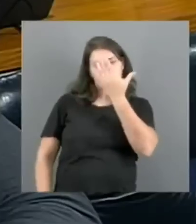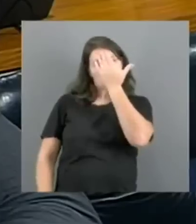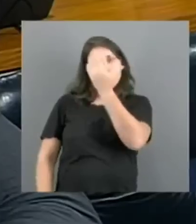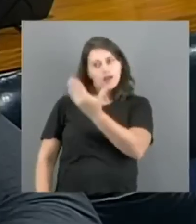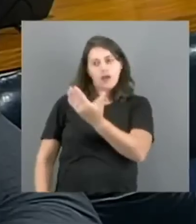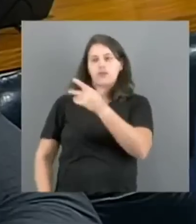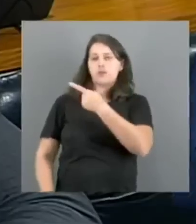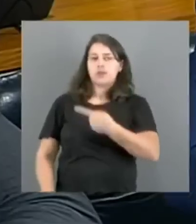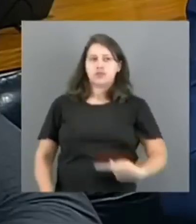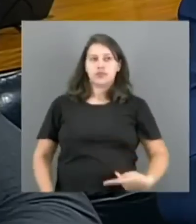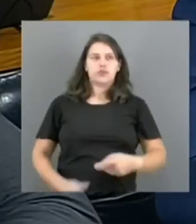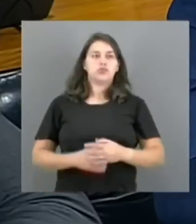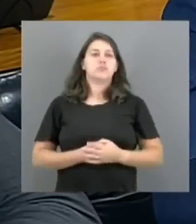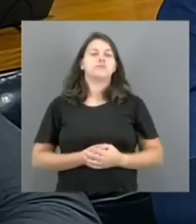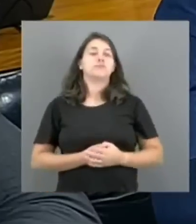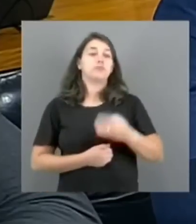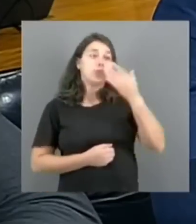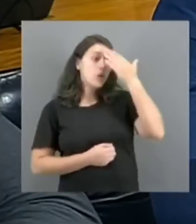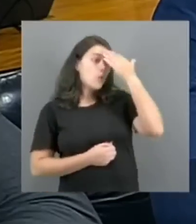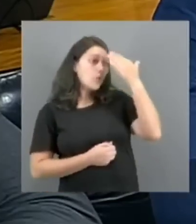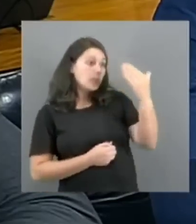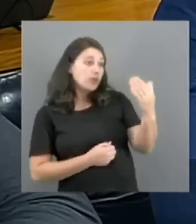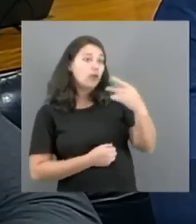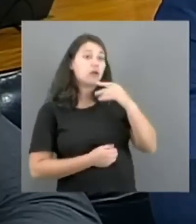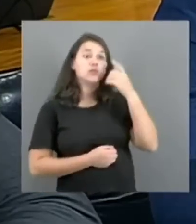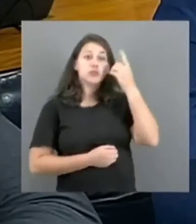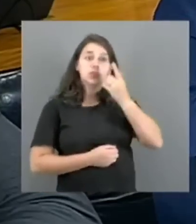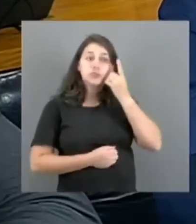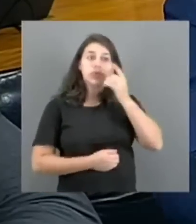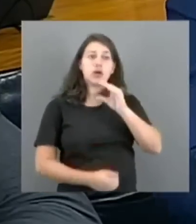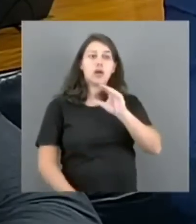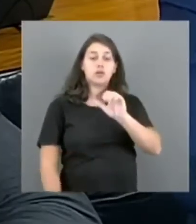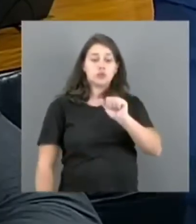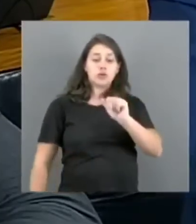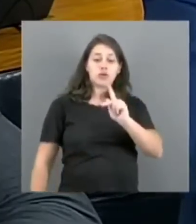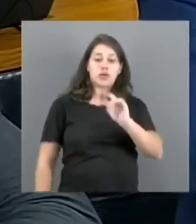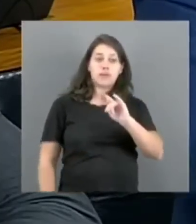obrigado, presidente. Obrigado, deputado Capitão Alberto. Obrigado por sua compreensão.